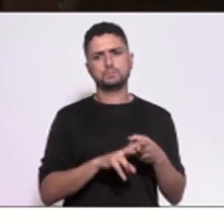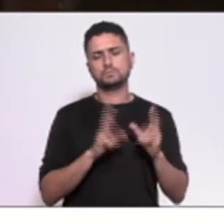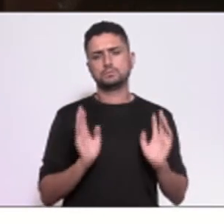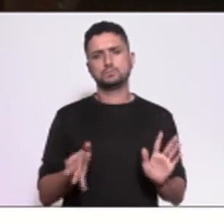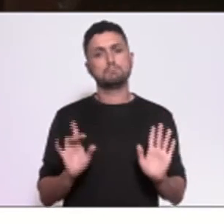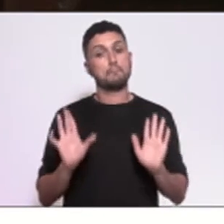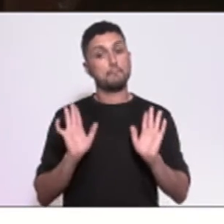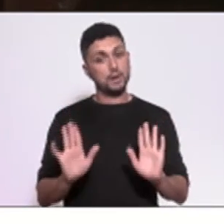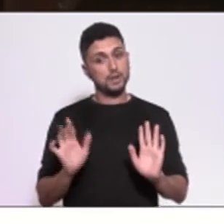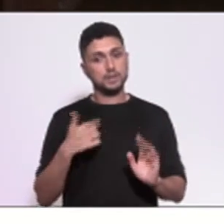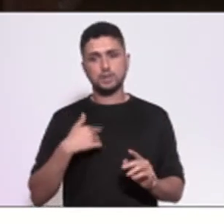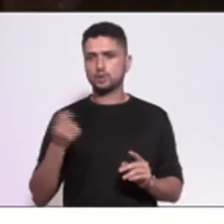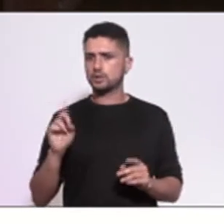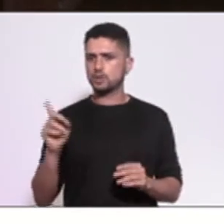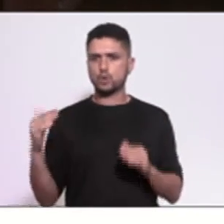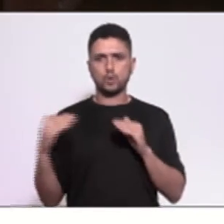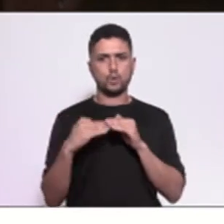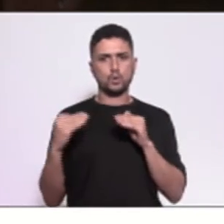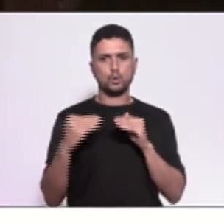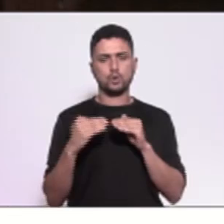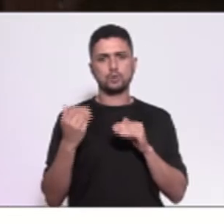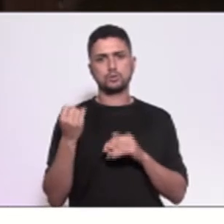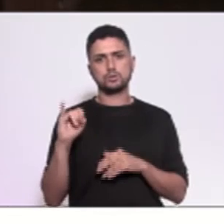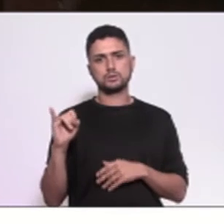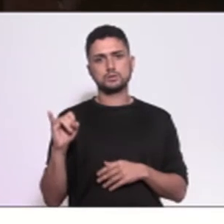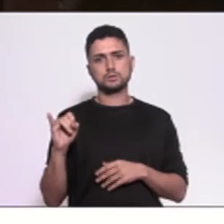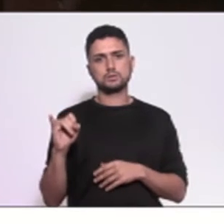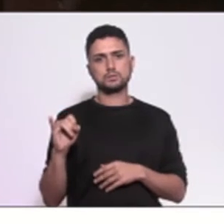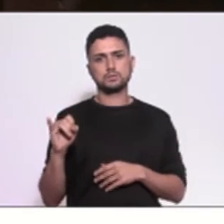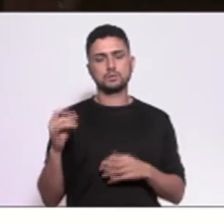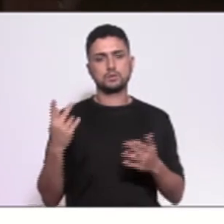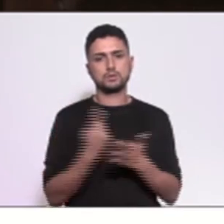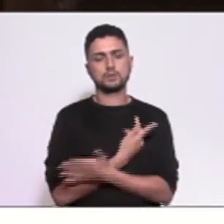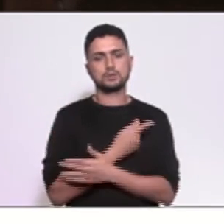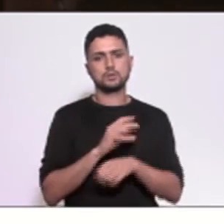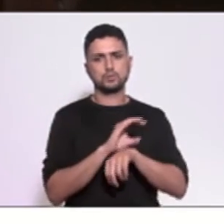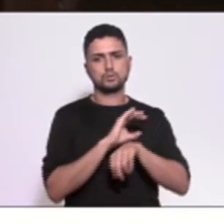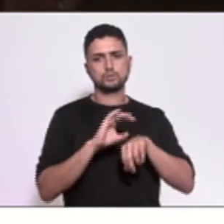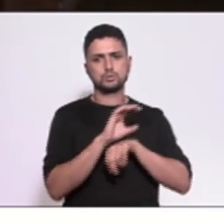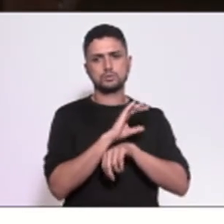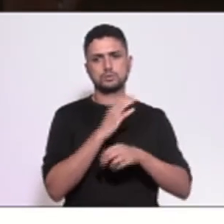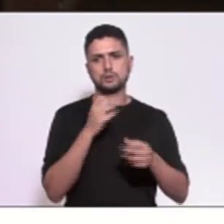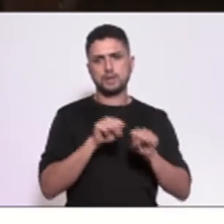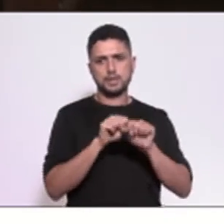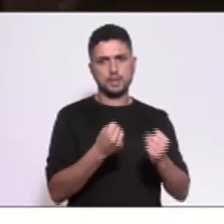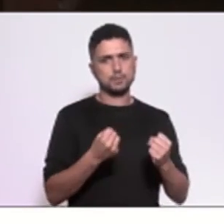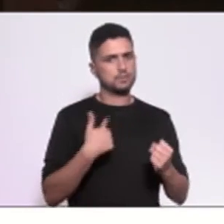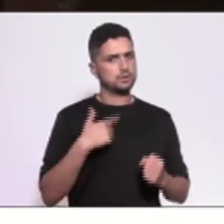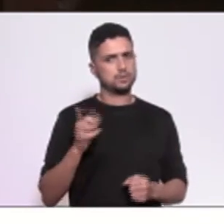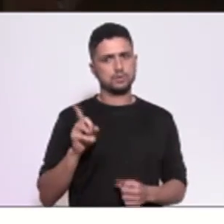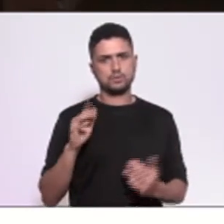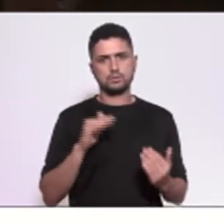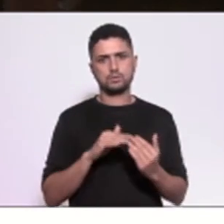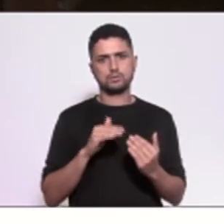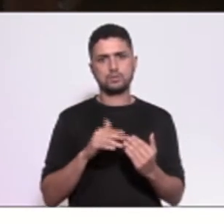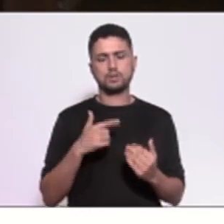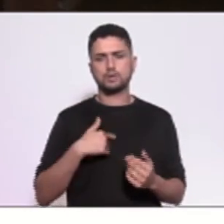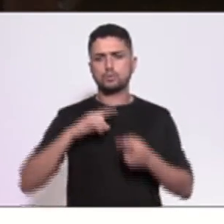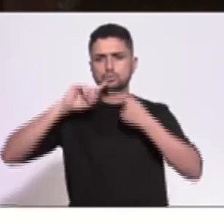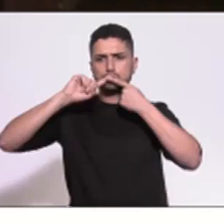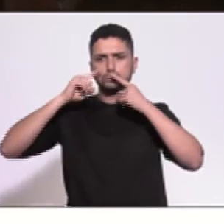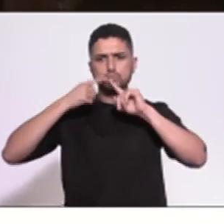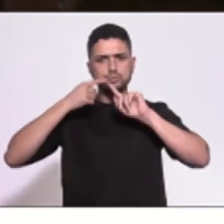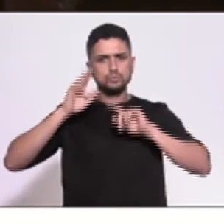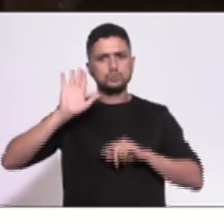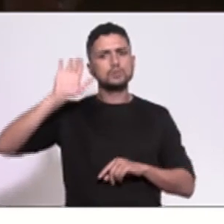mas não concordo que se aviltem a Constituição do nosso país. Para isso eu jurei fidelidade